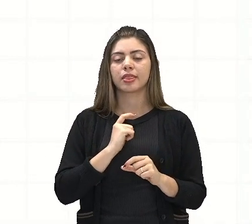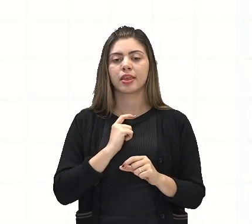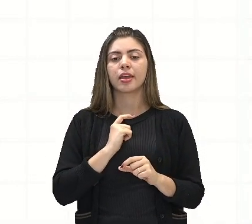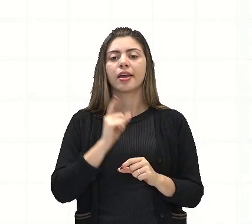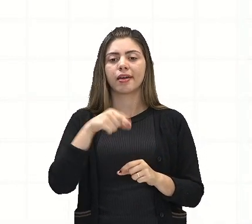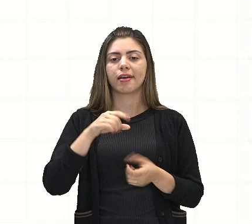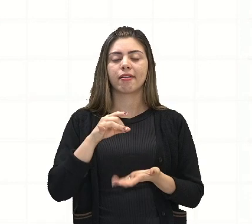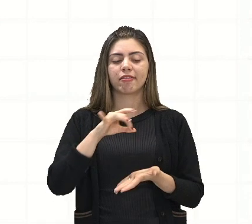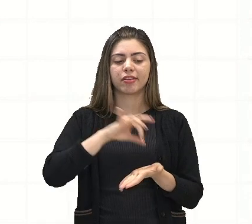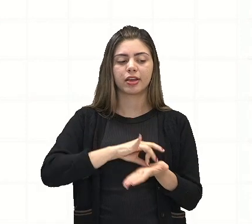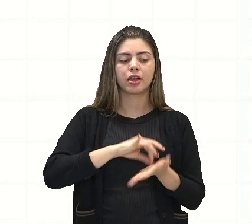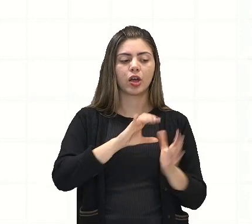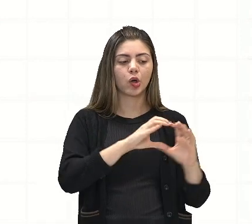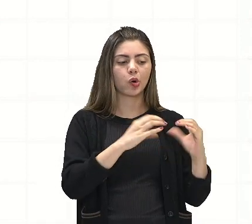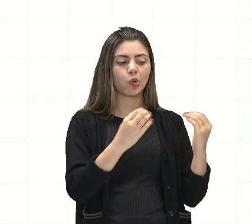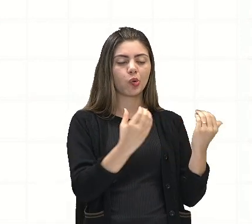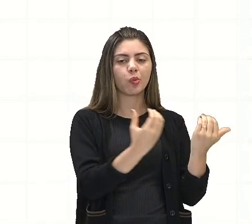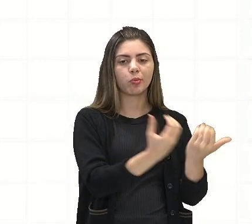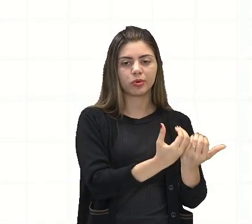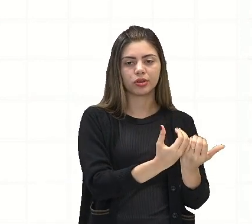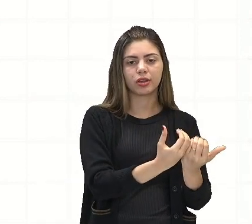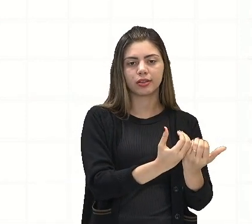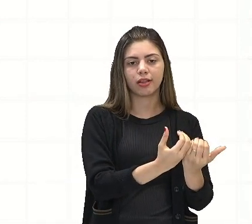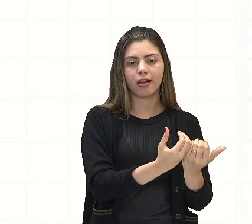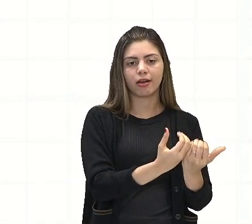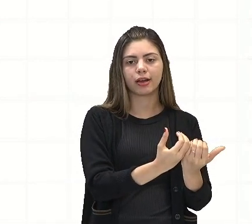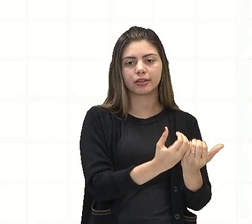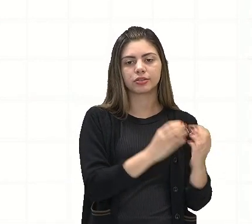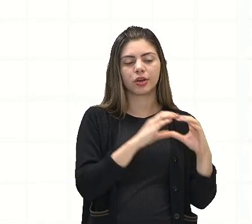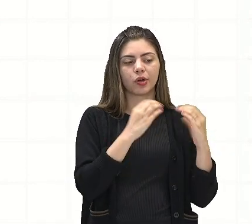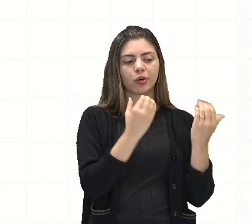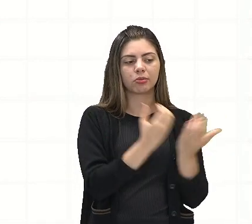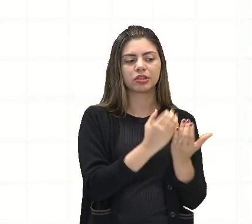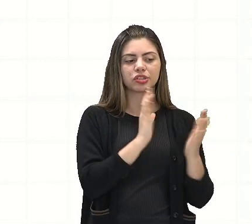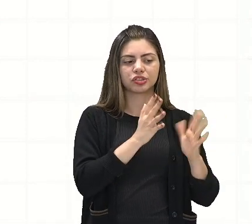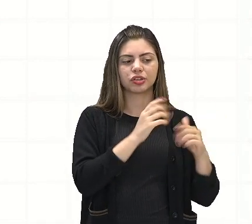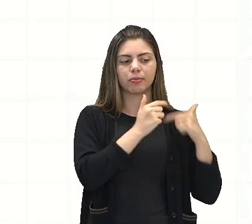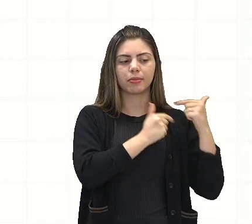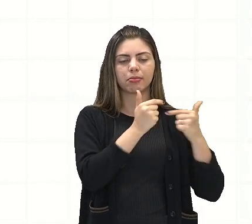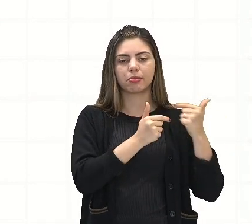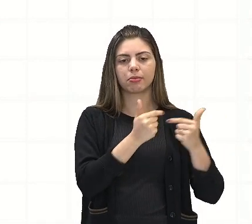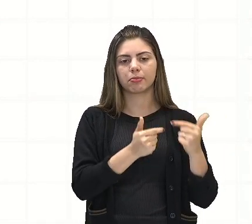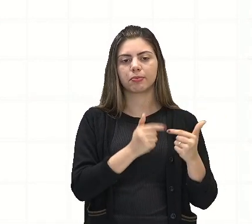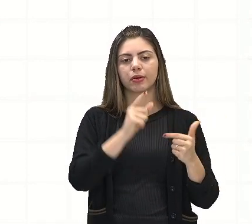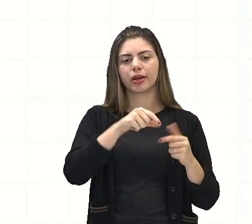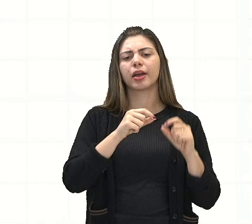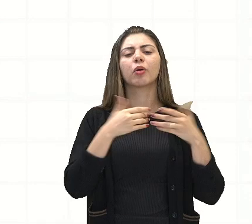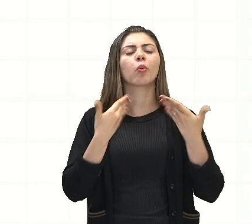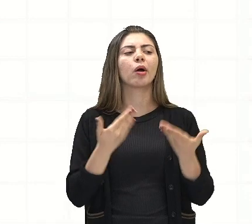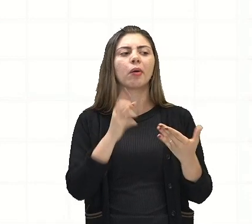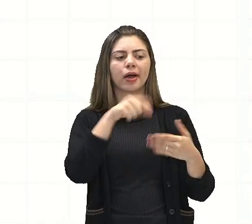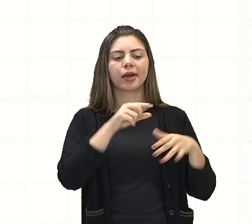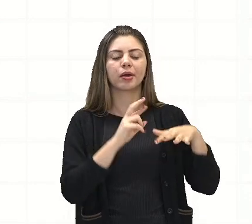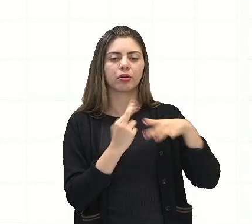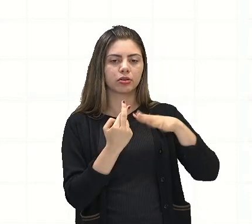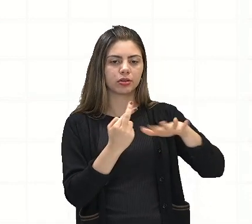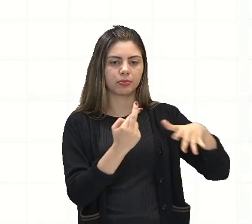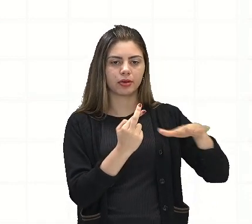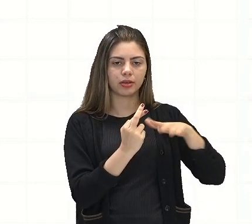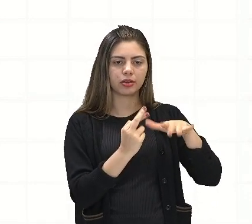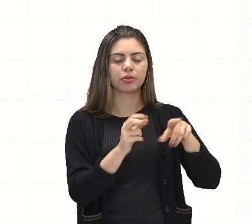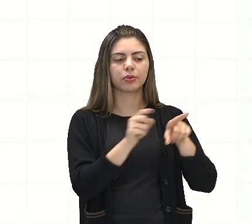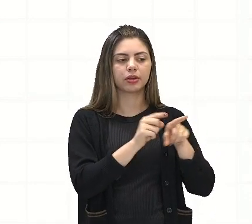das comunidades tradicionais. Quais são essas comunidades tradicionais? Os ribeirinhos e os povos